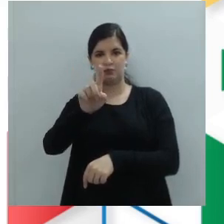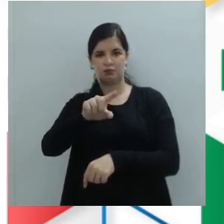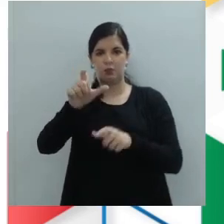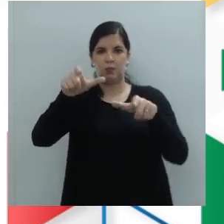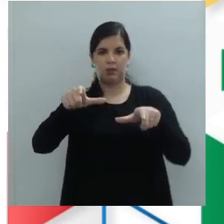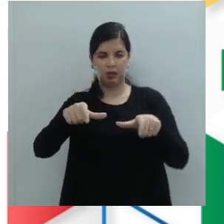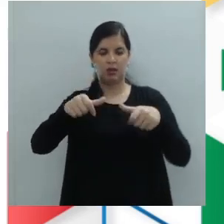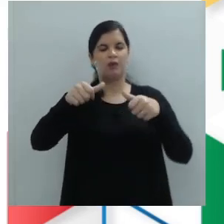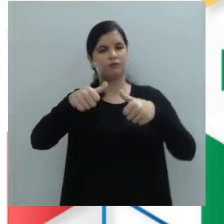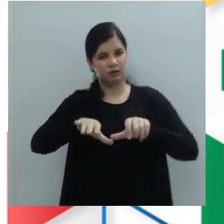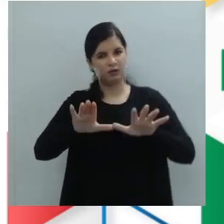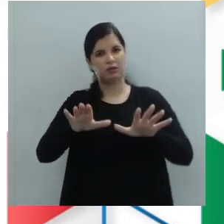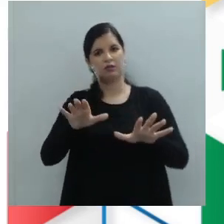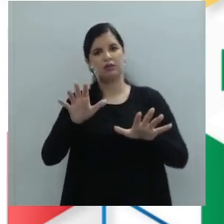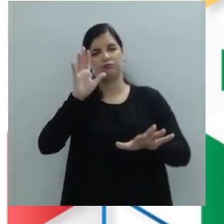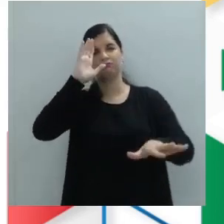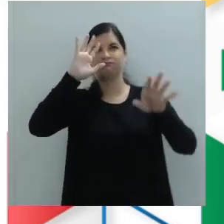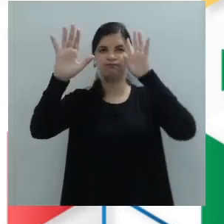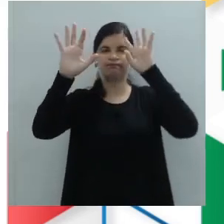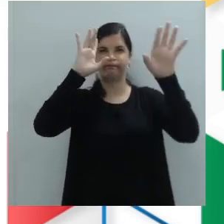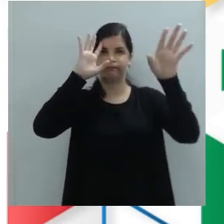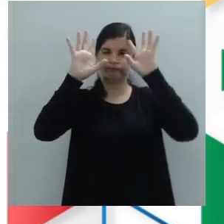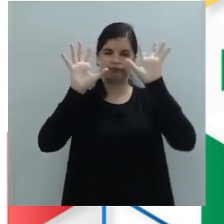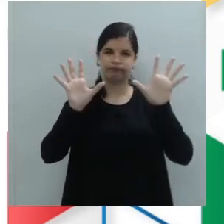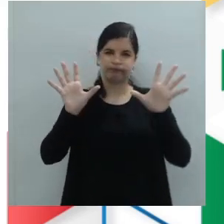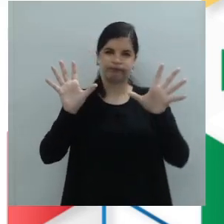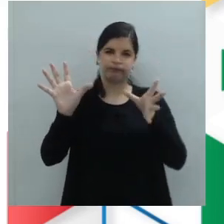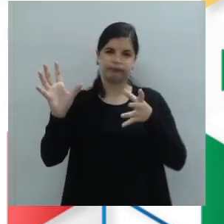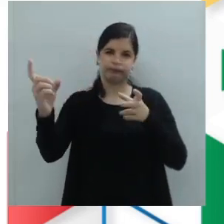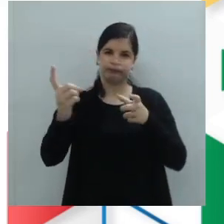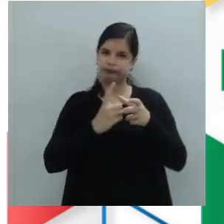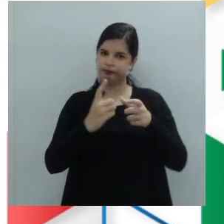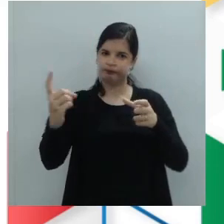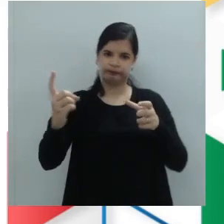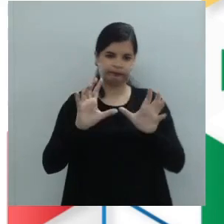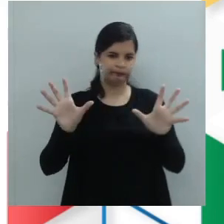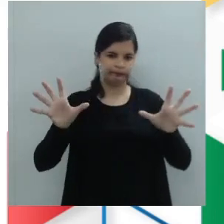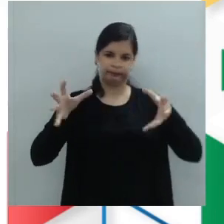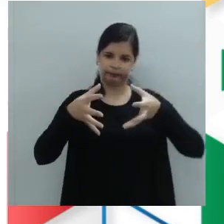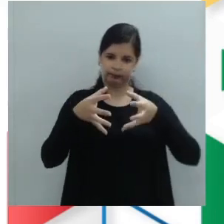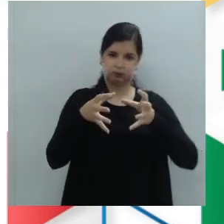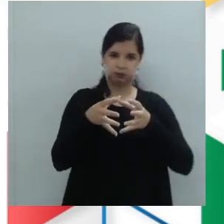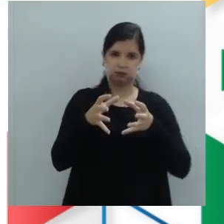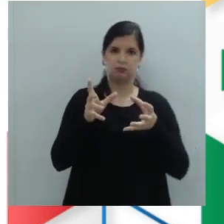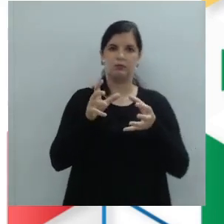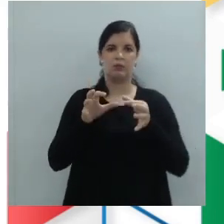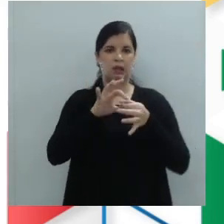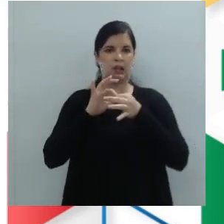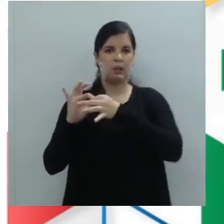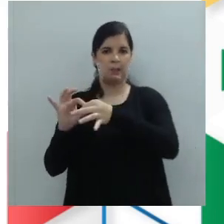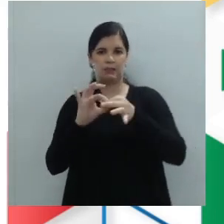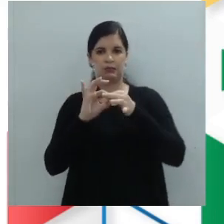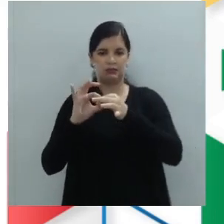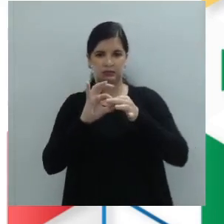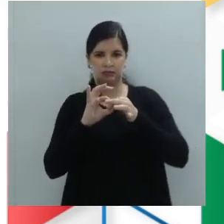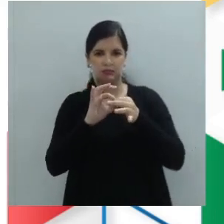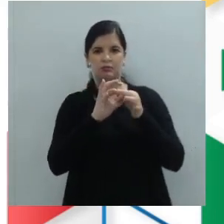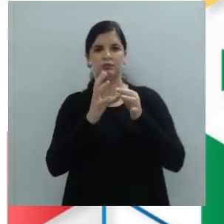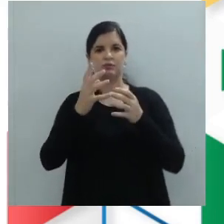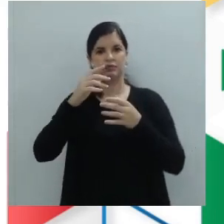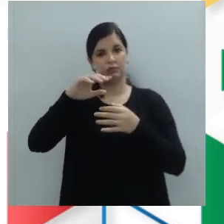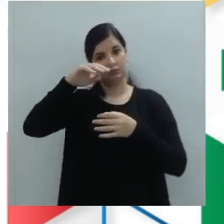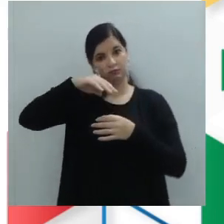e meditação, para que se recolham periodicamente em busca de harmonização com o seu